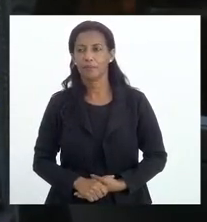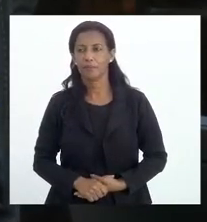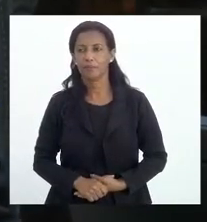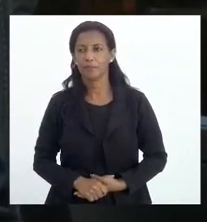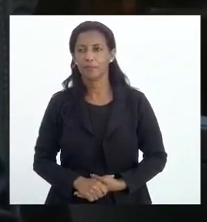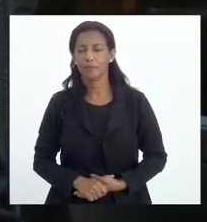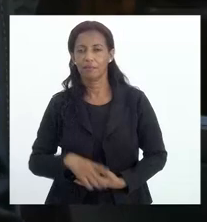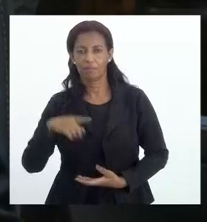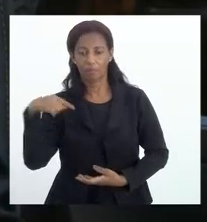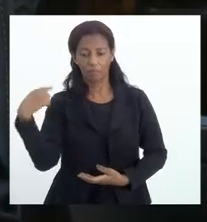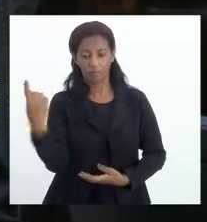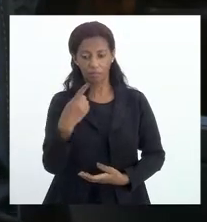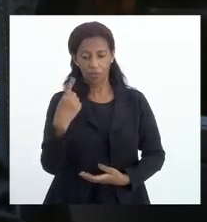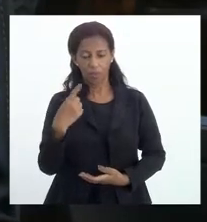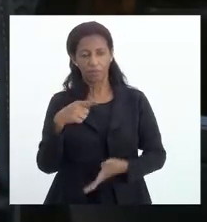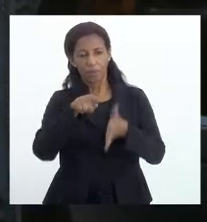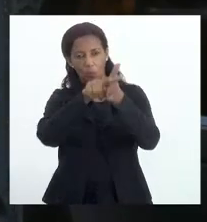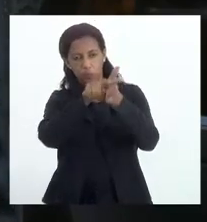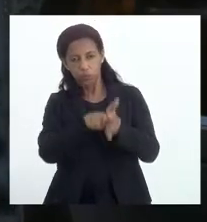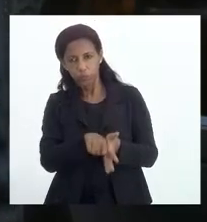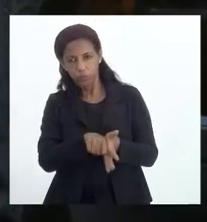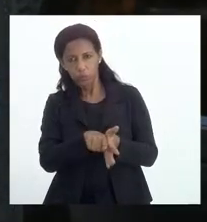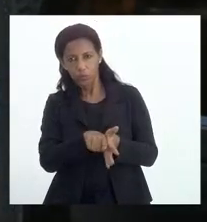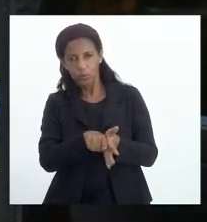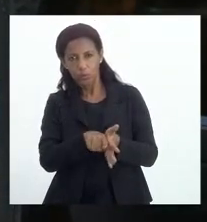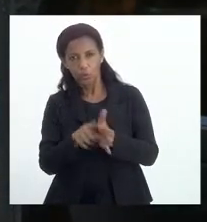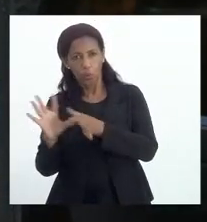Aí nós fizemos uma análise de contextos.